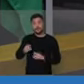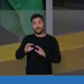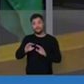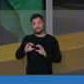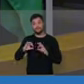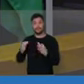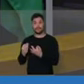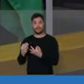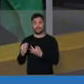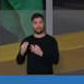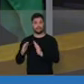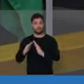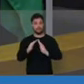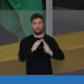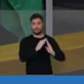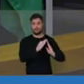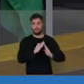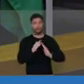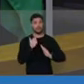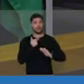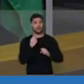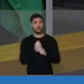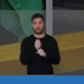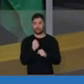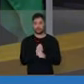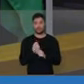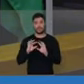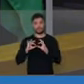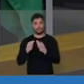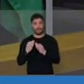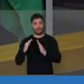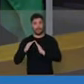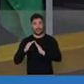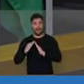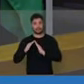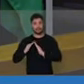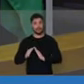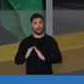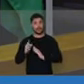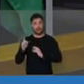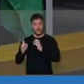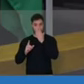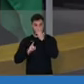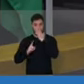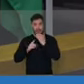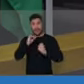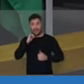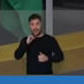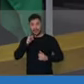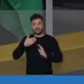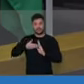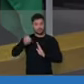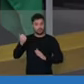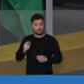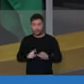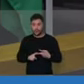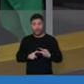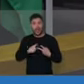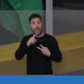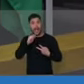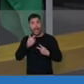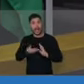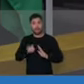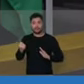pode construir famílias que tem suas casas e moram tá sendo cortada a energia tá sendo cortada água